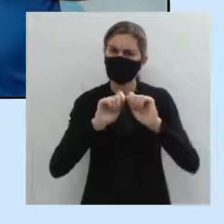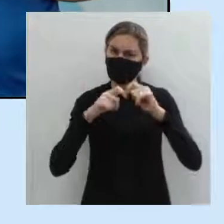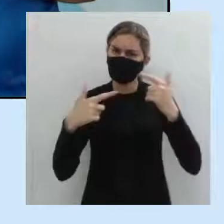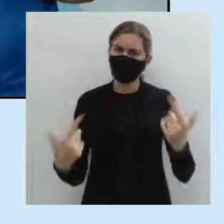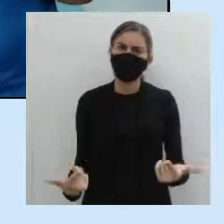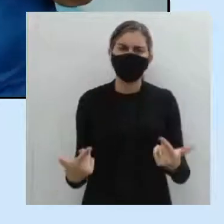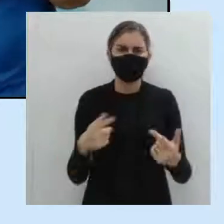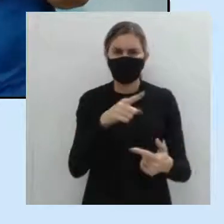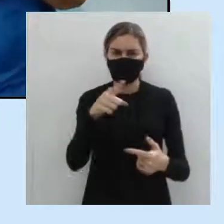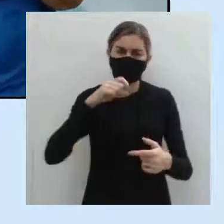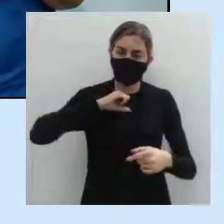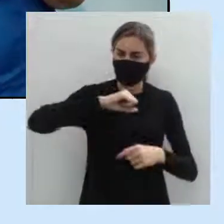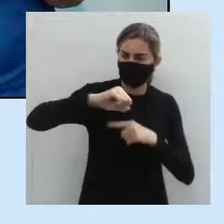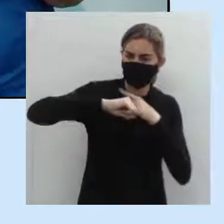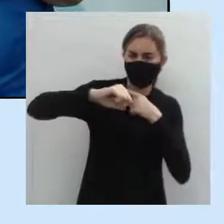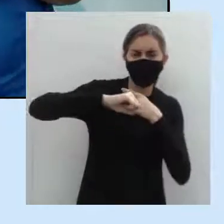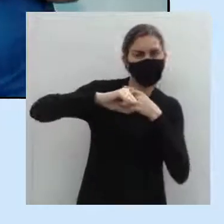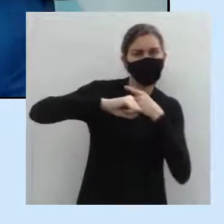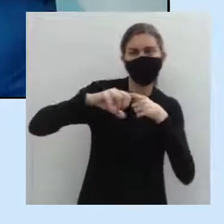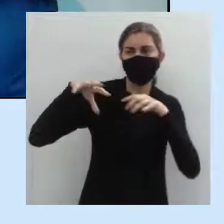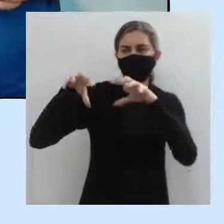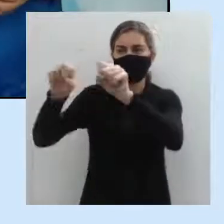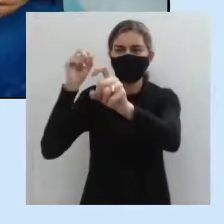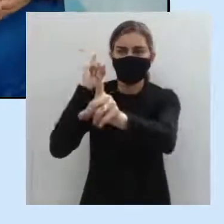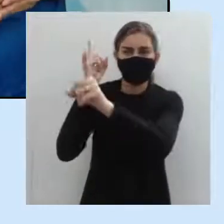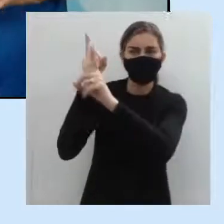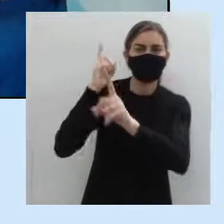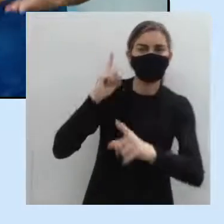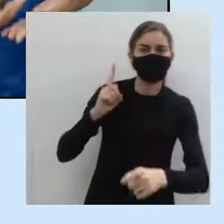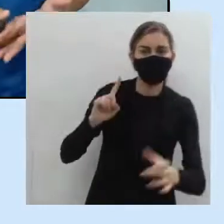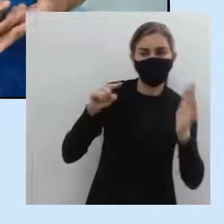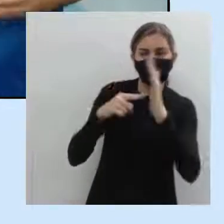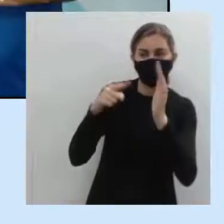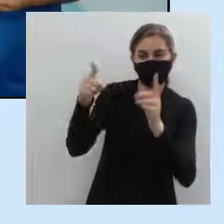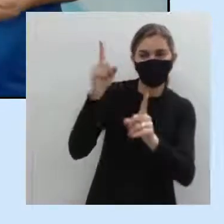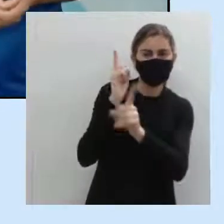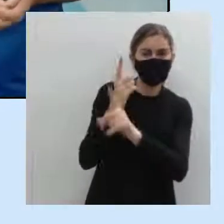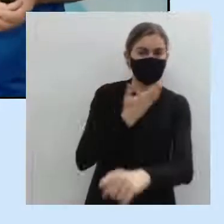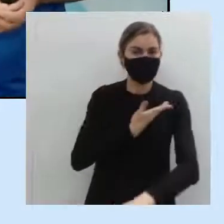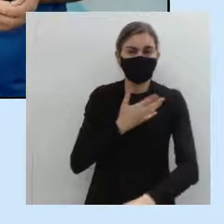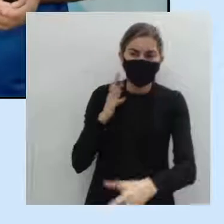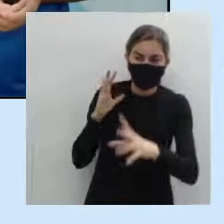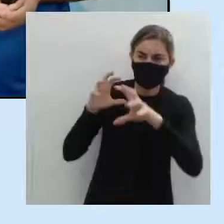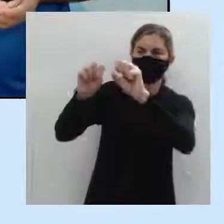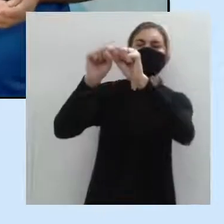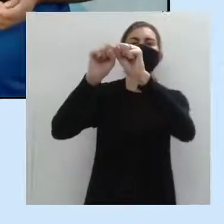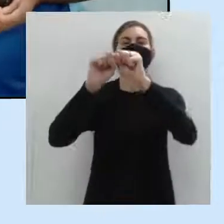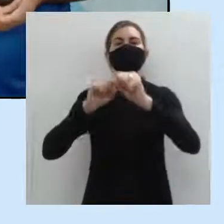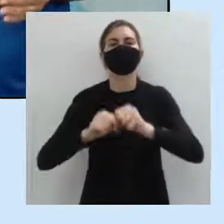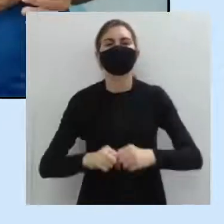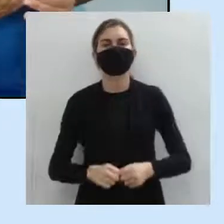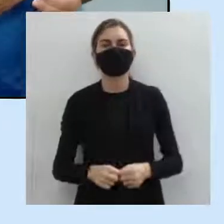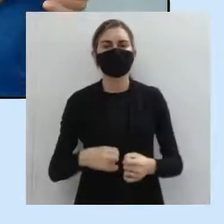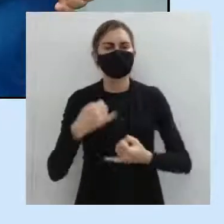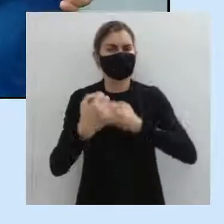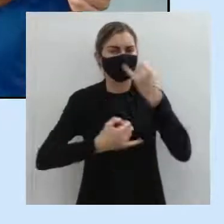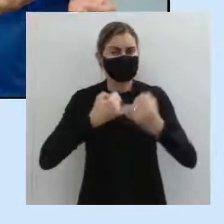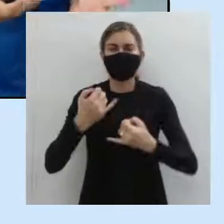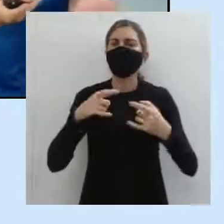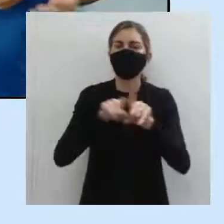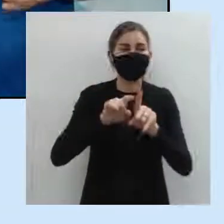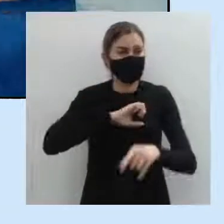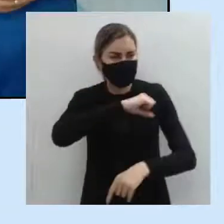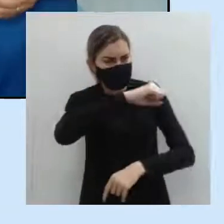Claro, você corre para poder encontrar o alvo, que é o próprio colega de jogo. O colega